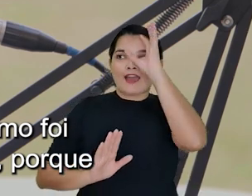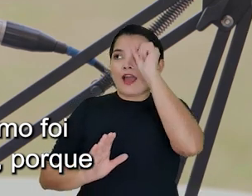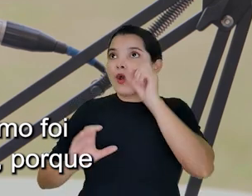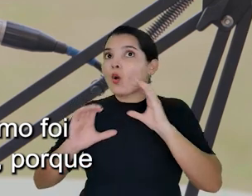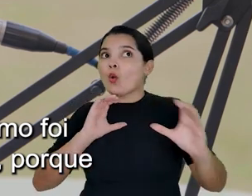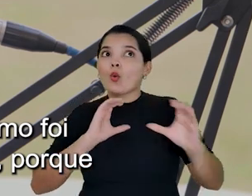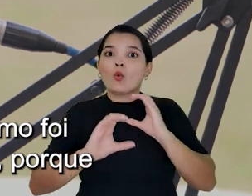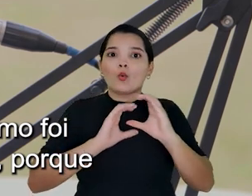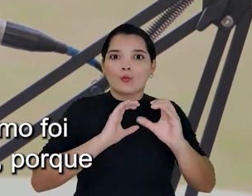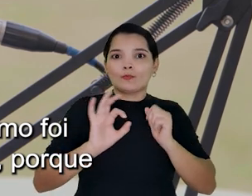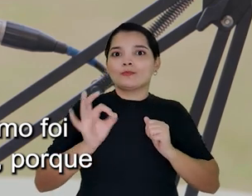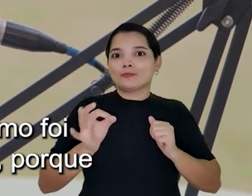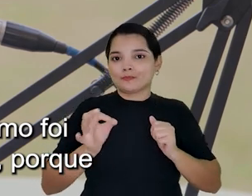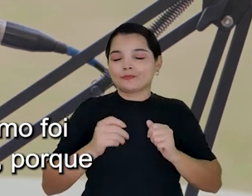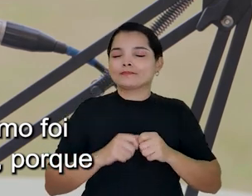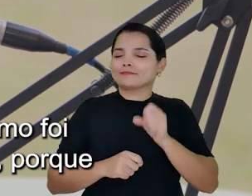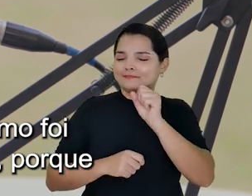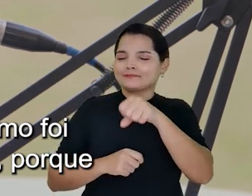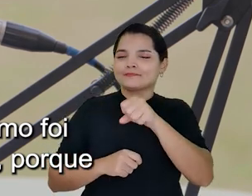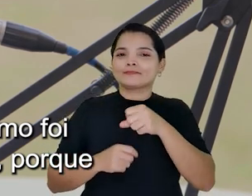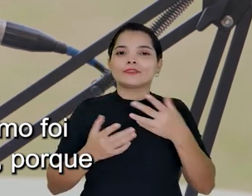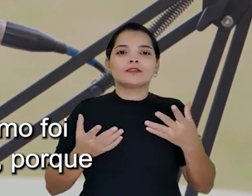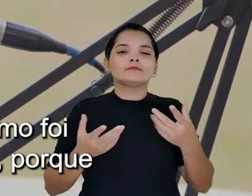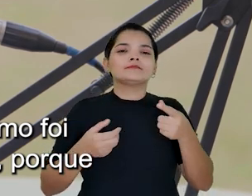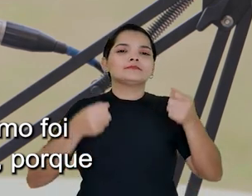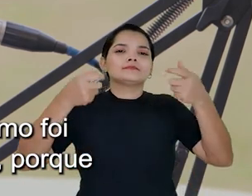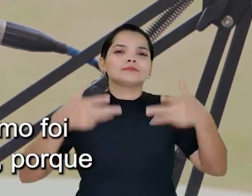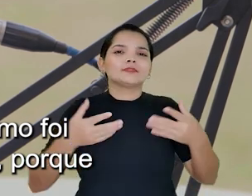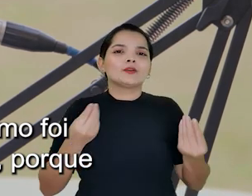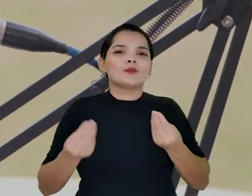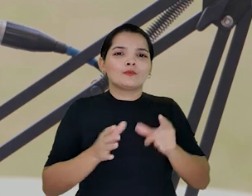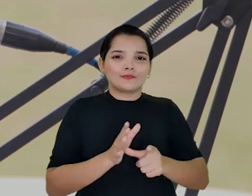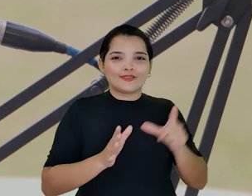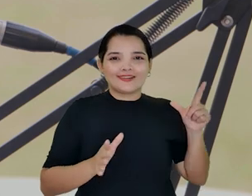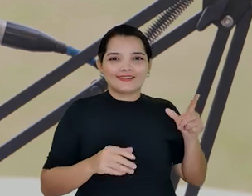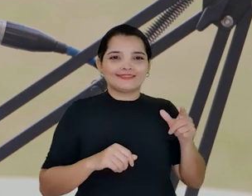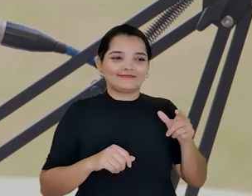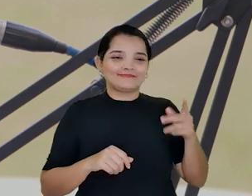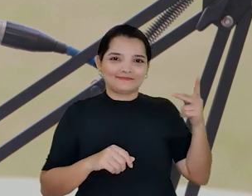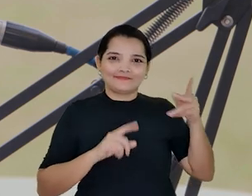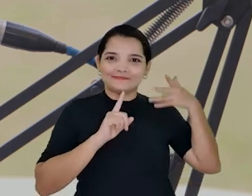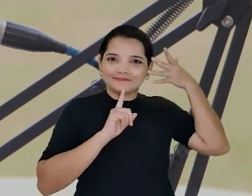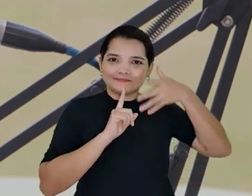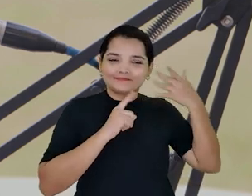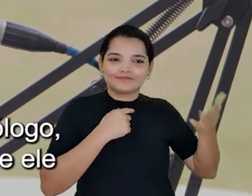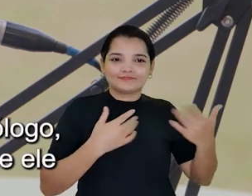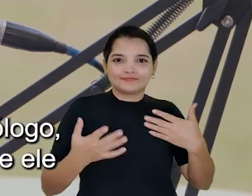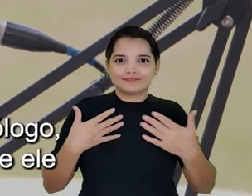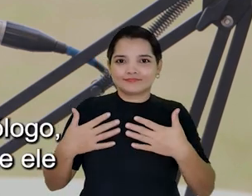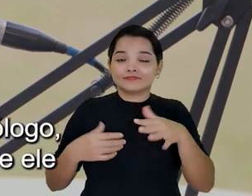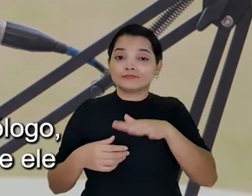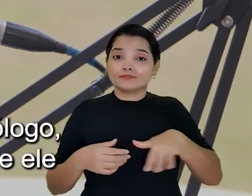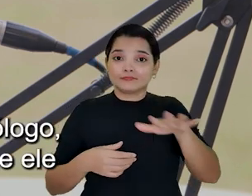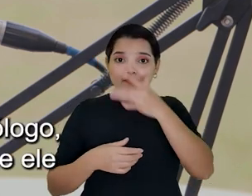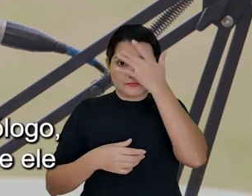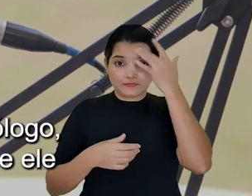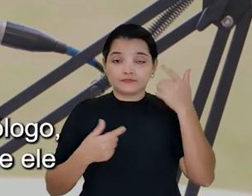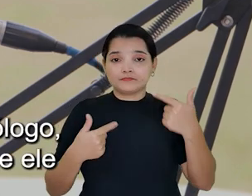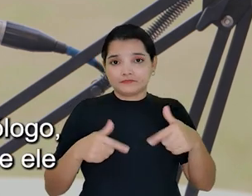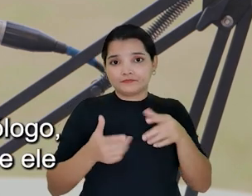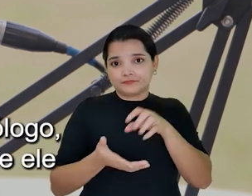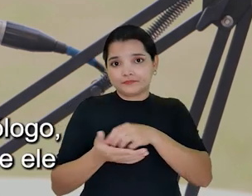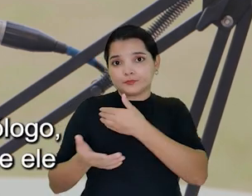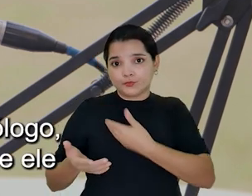Tati conta pra gente como foi um pouco a conversa com servidores públicos porque Hã eu a gente teve com